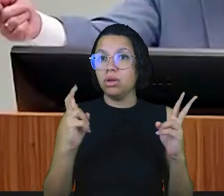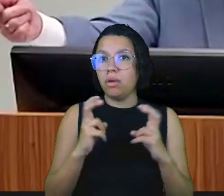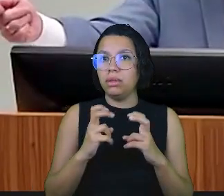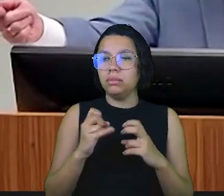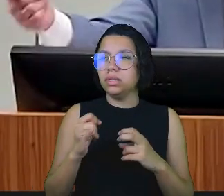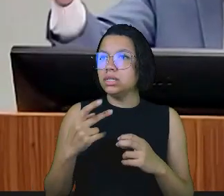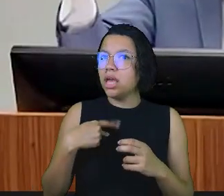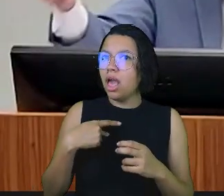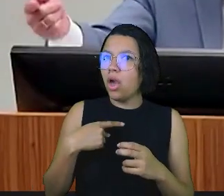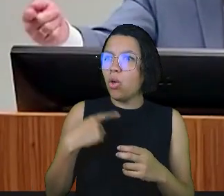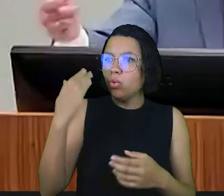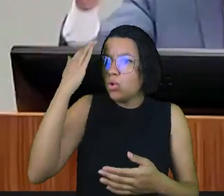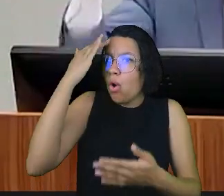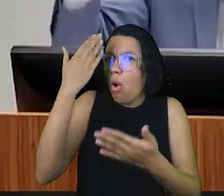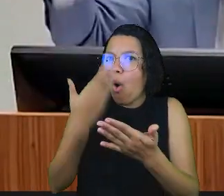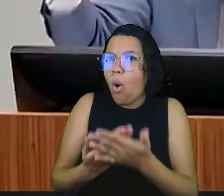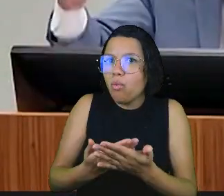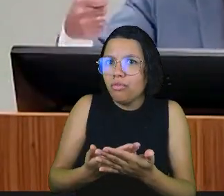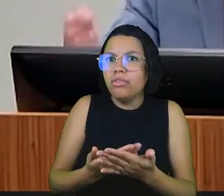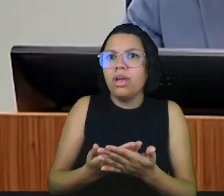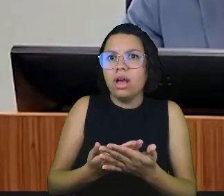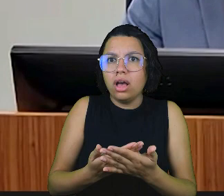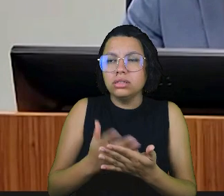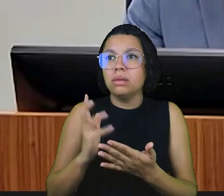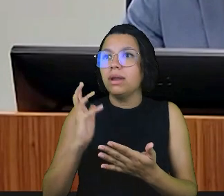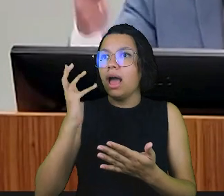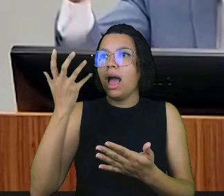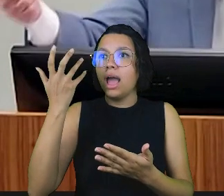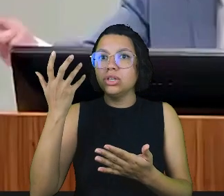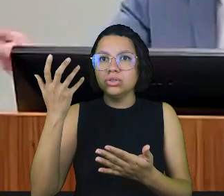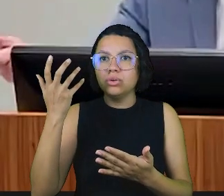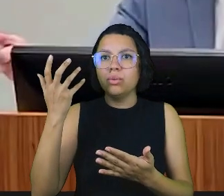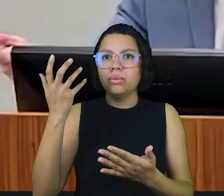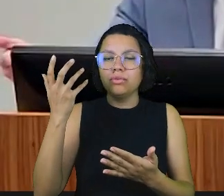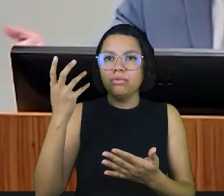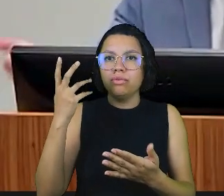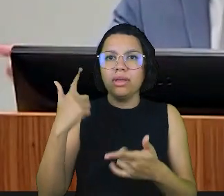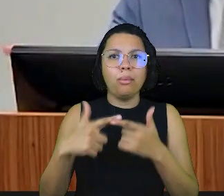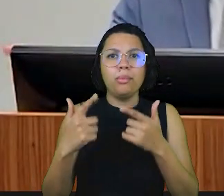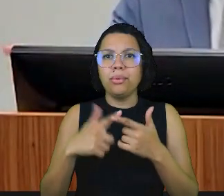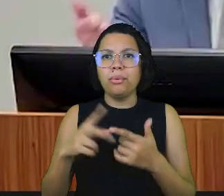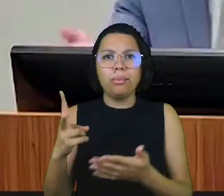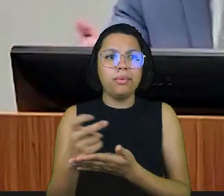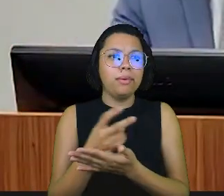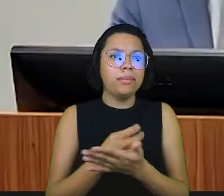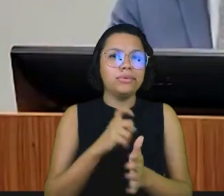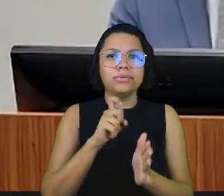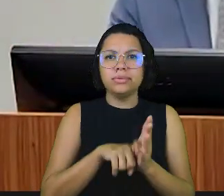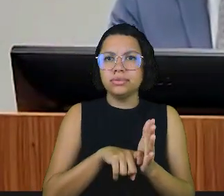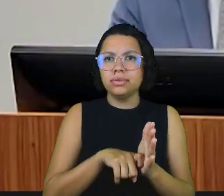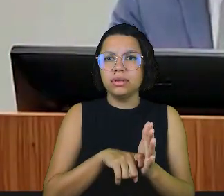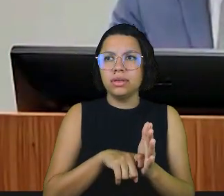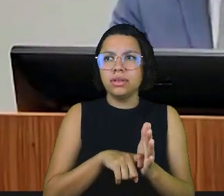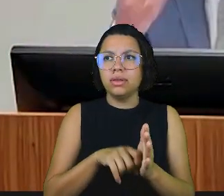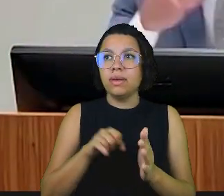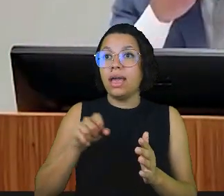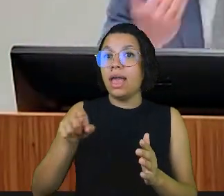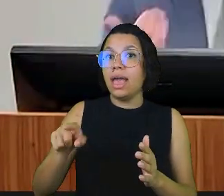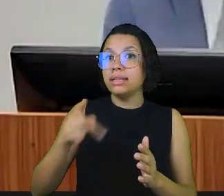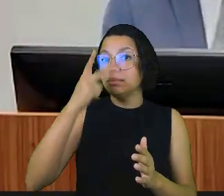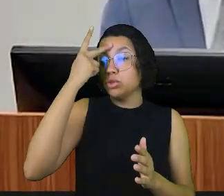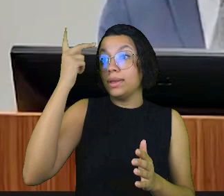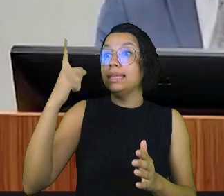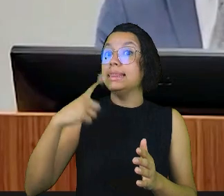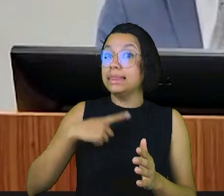o jurisdicionado que tem potencial econômico buscará um lugar onde ele sabe que as pessoas mantêm a